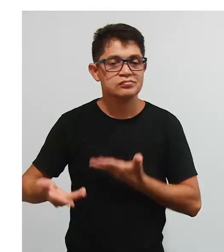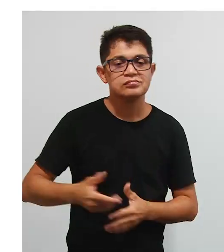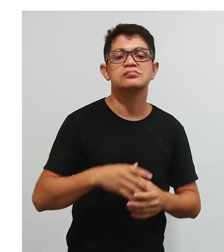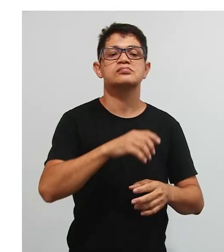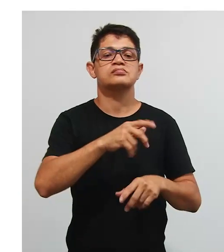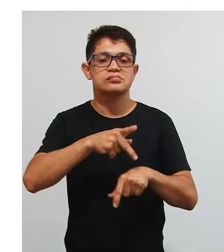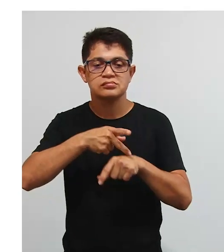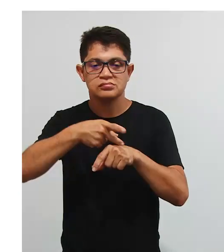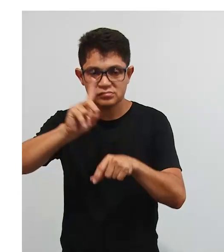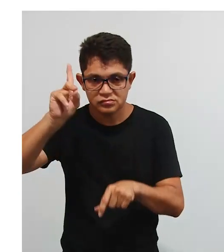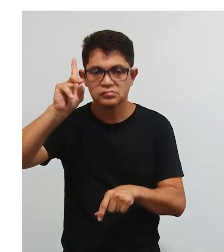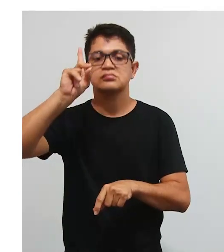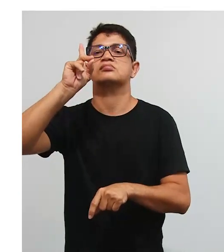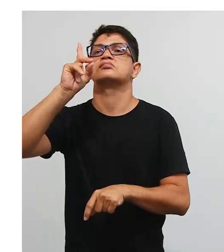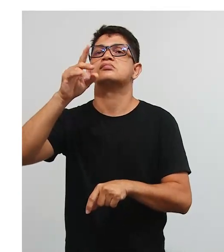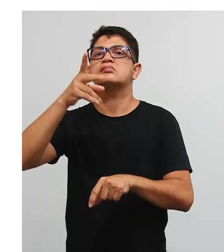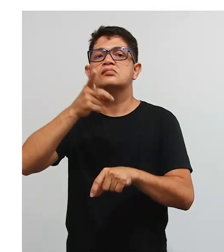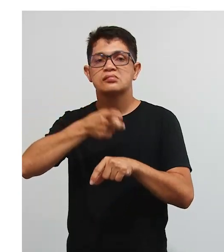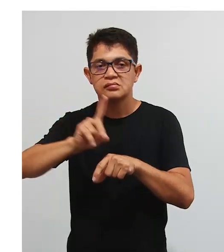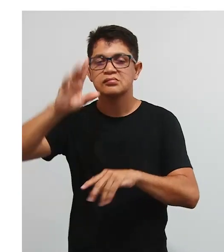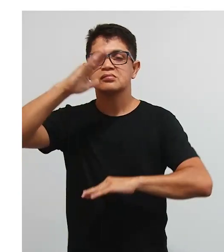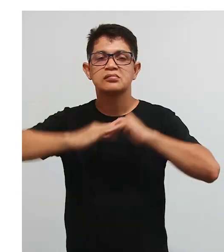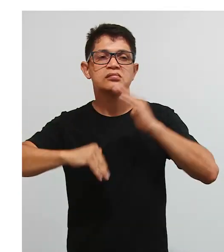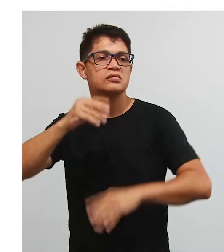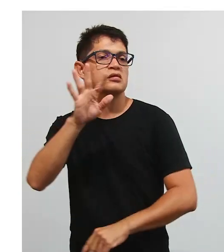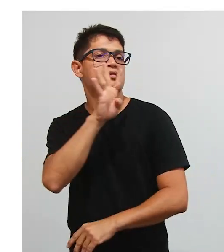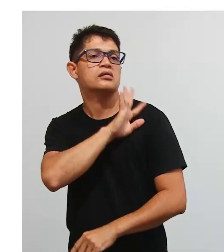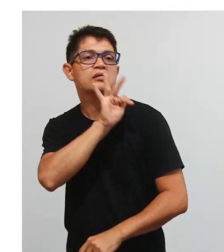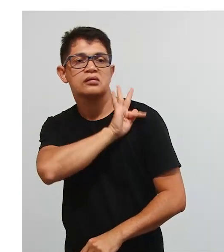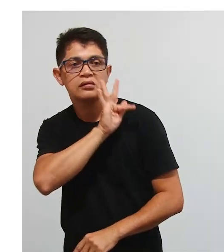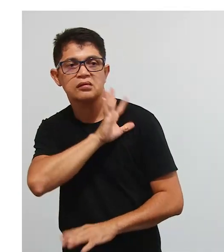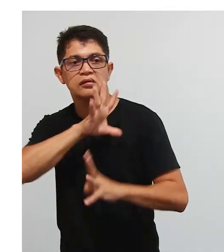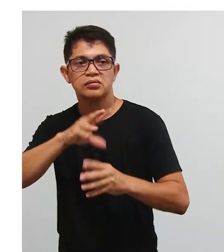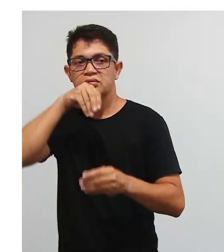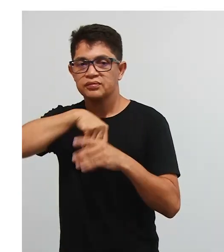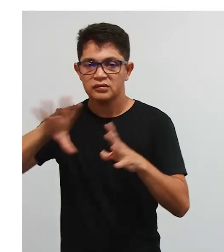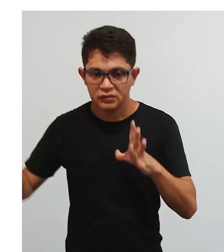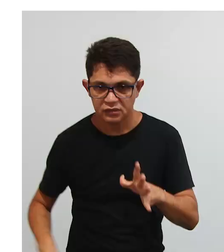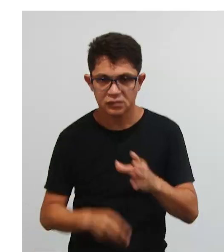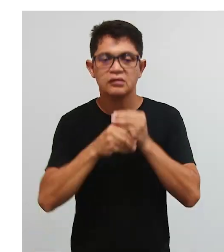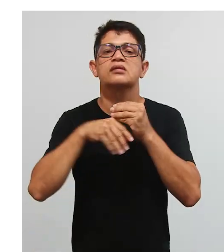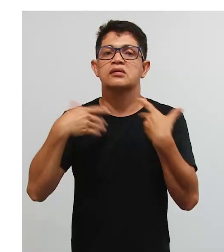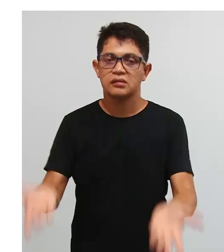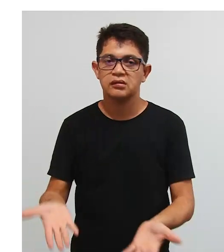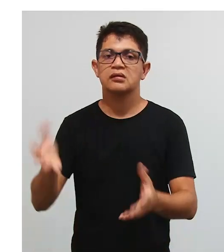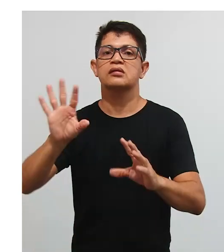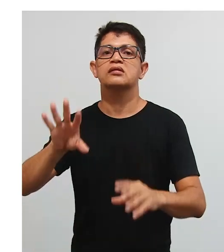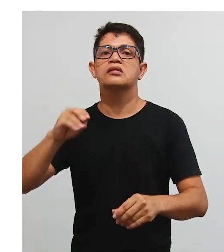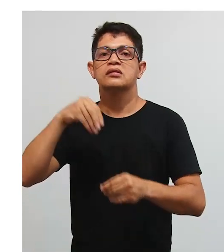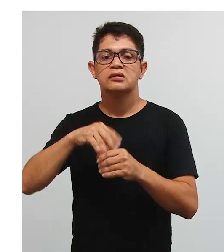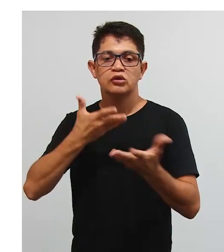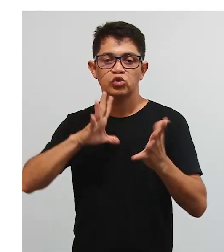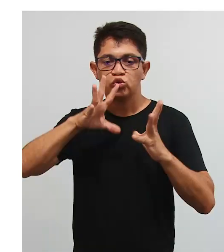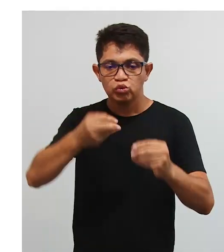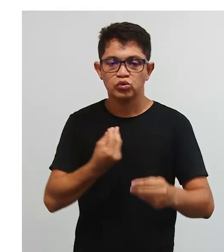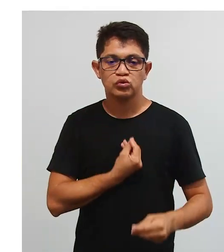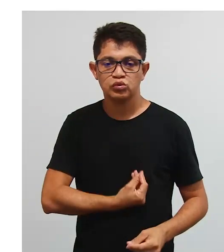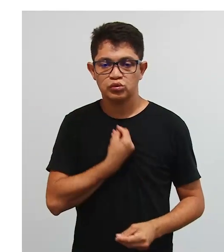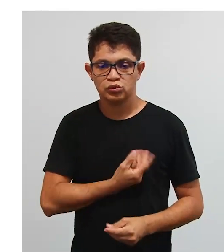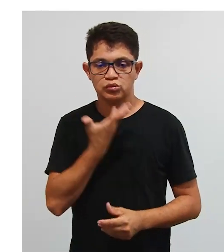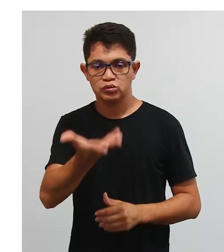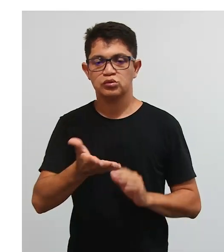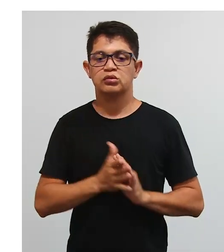os graduados em qualquer área, e vai depender das demandas exigidas pela vaga. Então, eles passam geralmente por